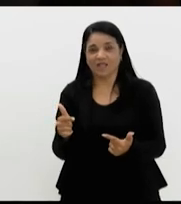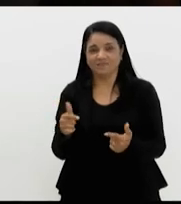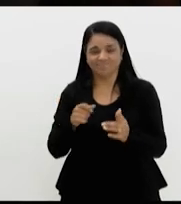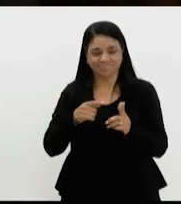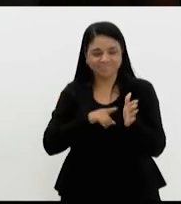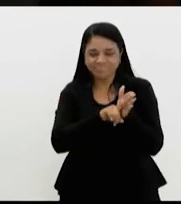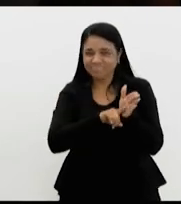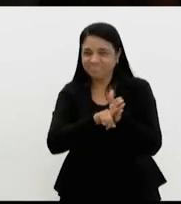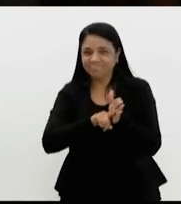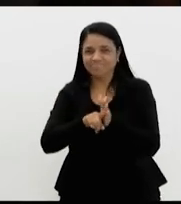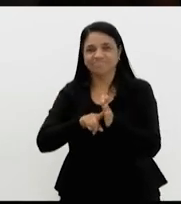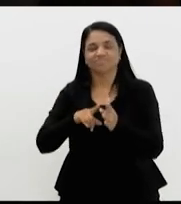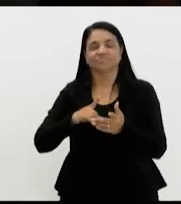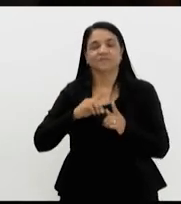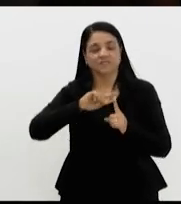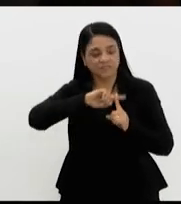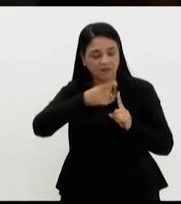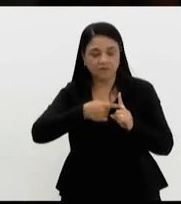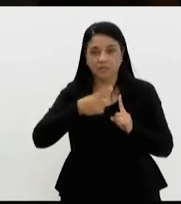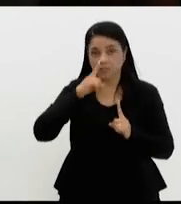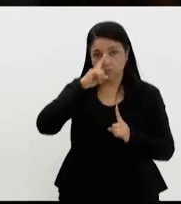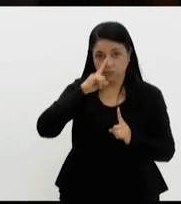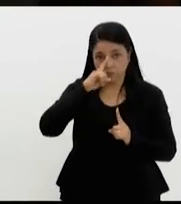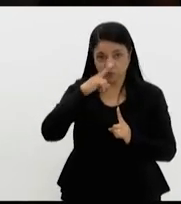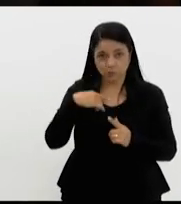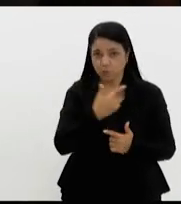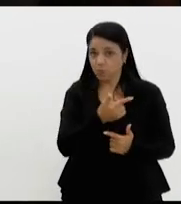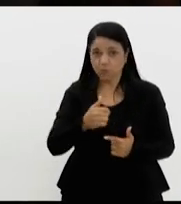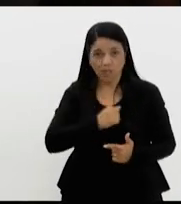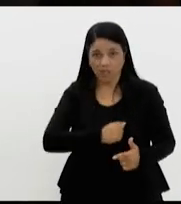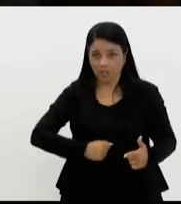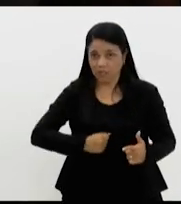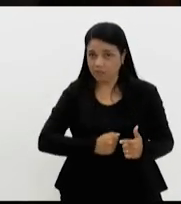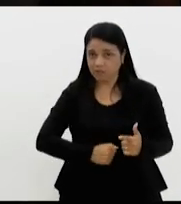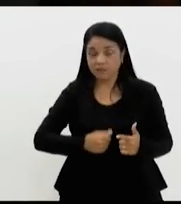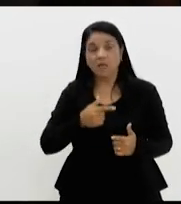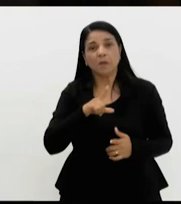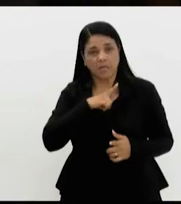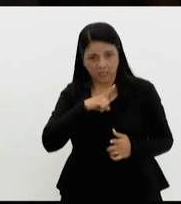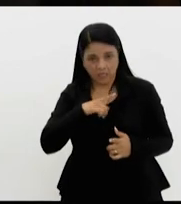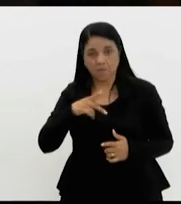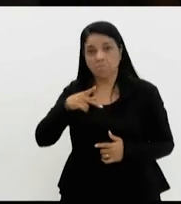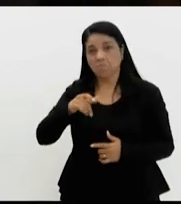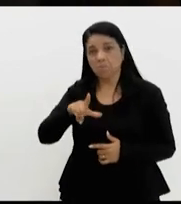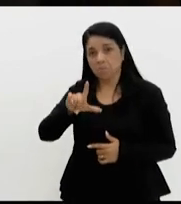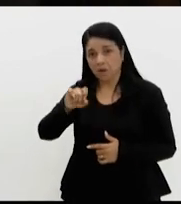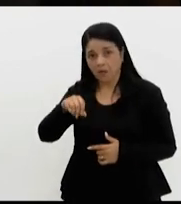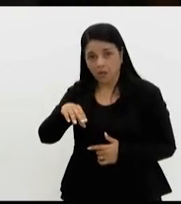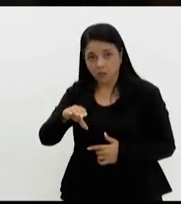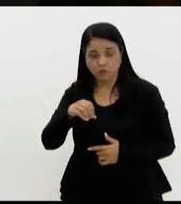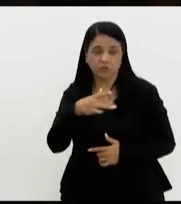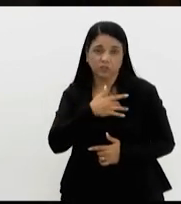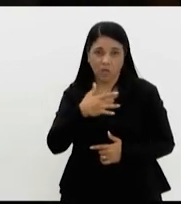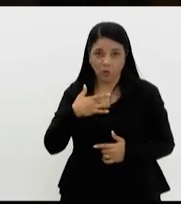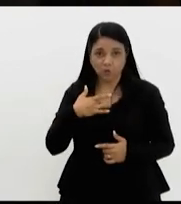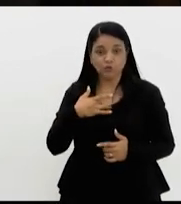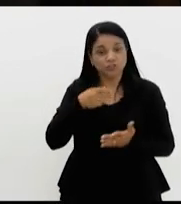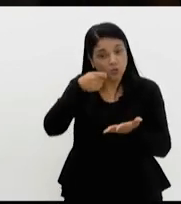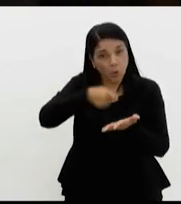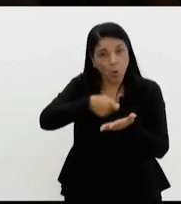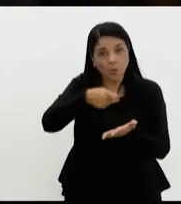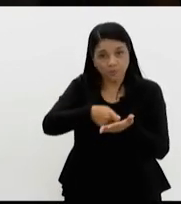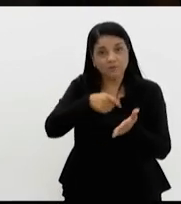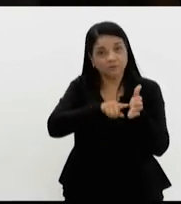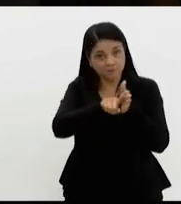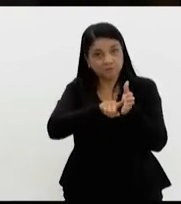gestações de risco habitual. Mas para quem tem plano de saúde, para quem tem dinheiro para pagar, esse exame é obrigatório. Todos